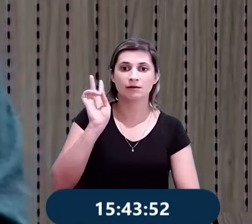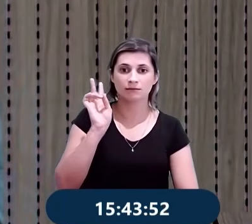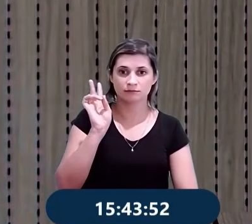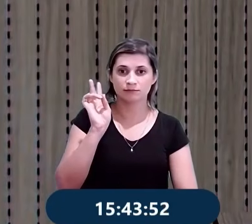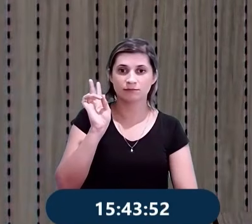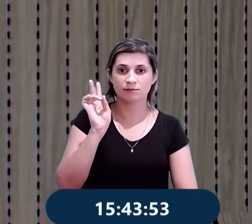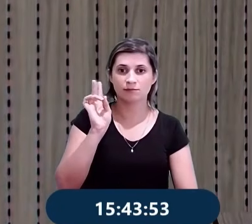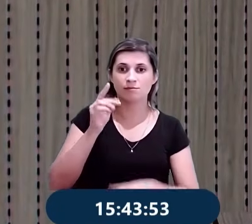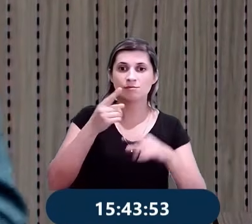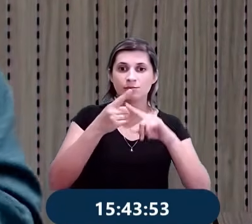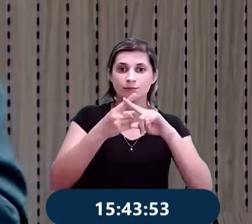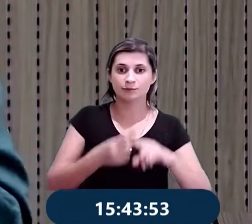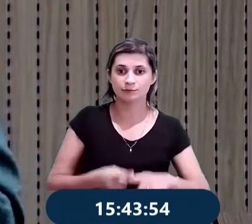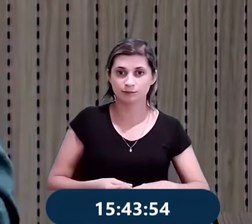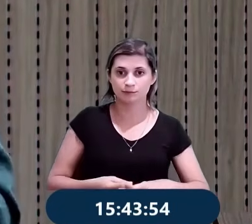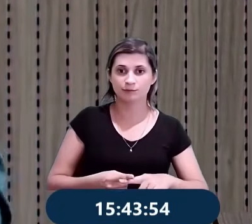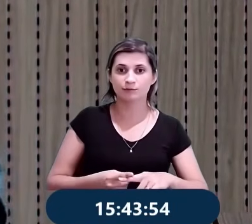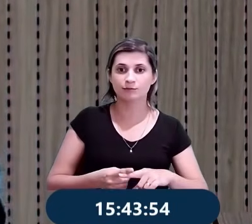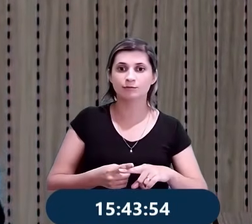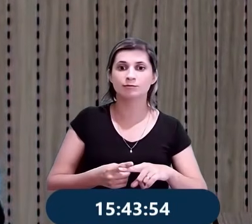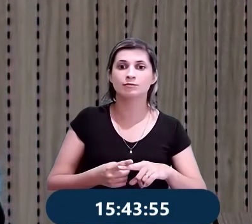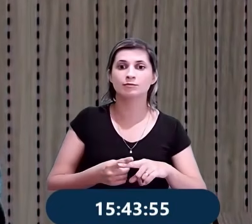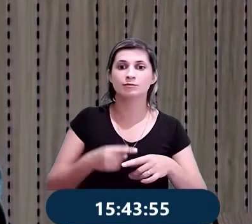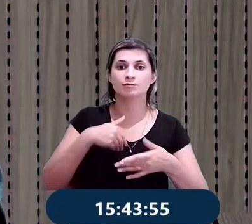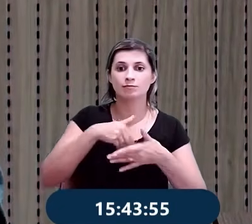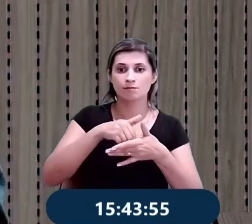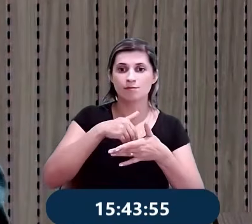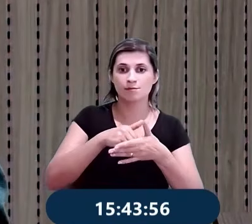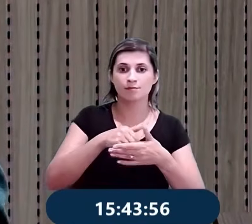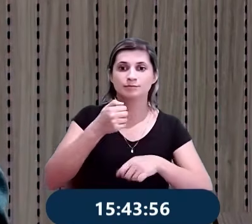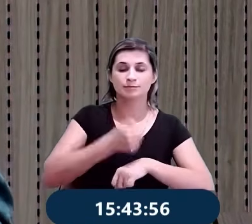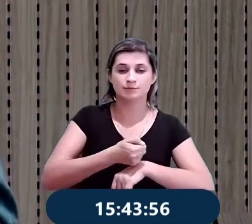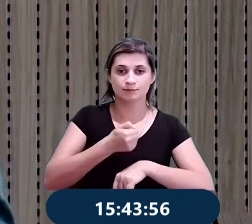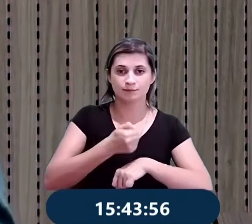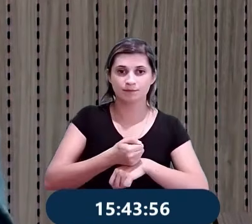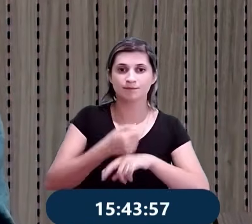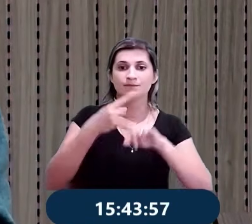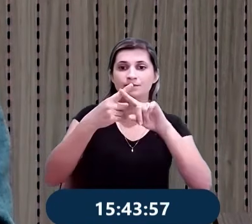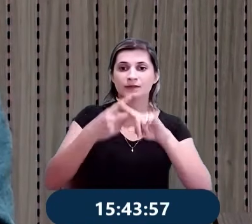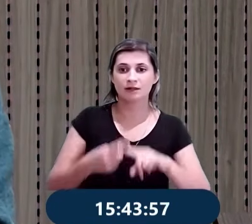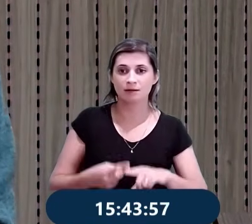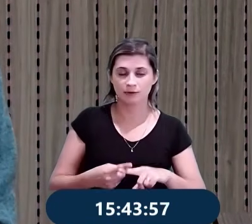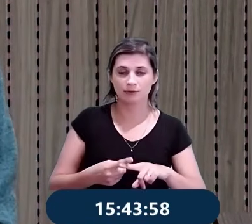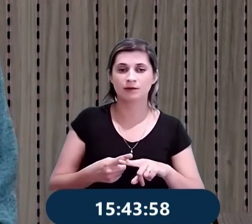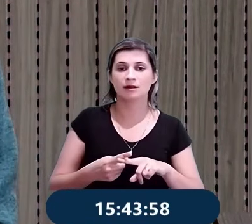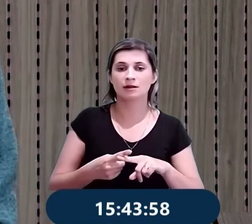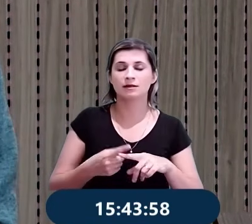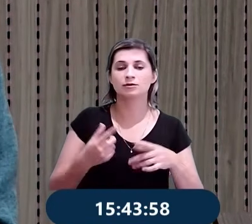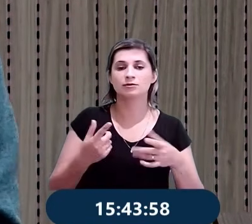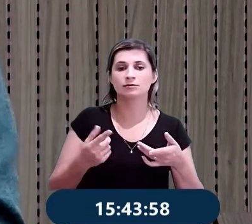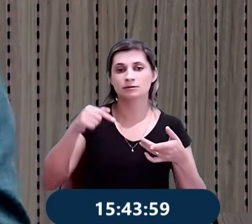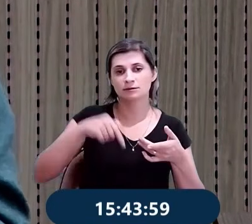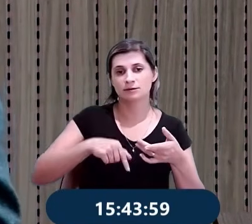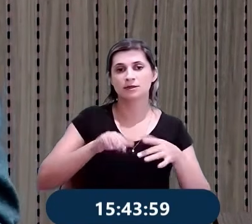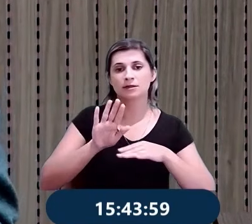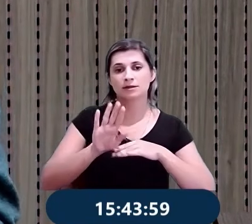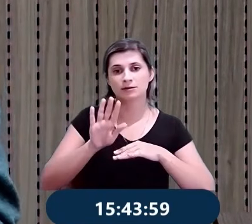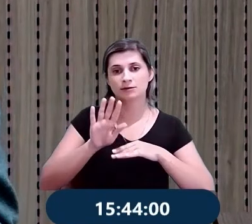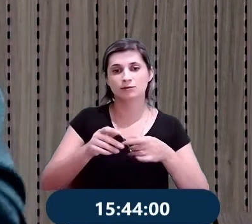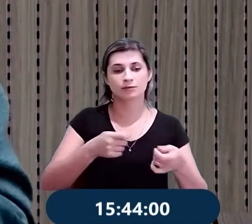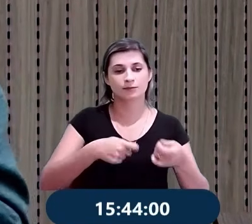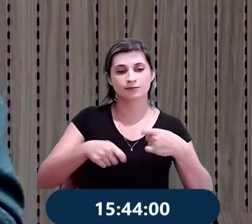Varziano de Franca. Campeonato Varziano movimenta a economia. Nós temos